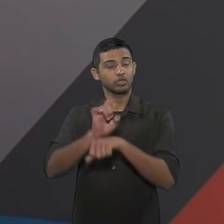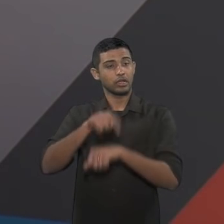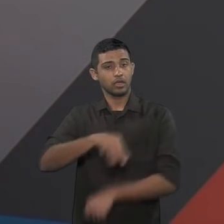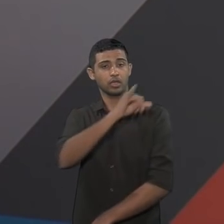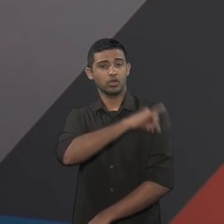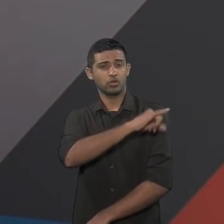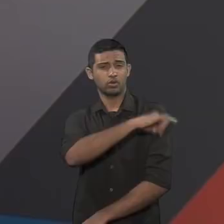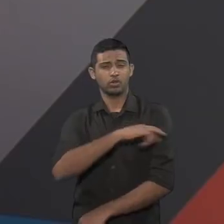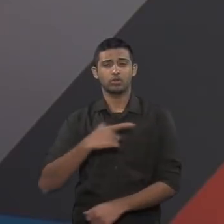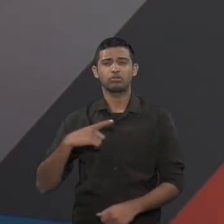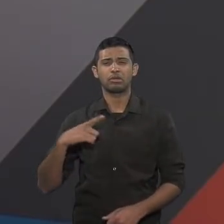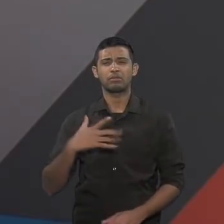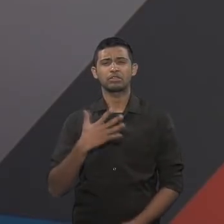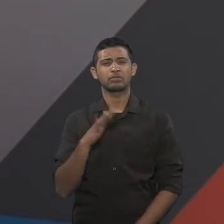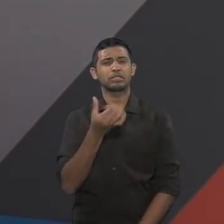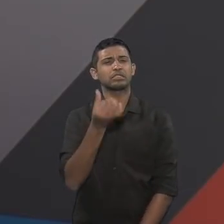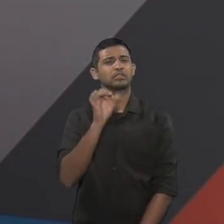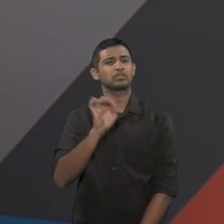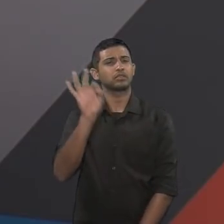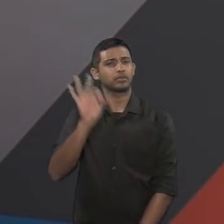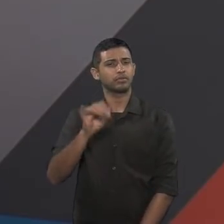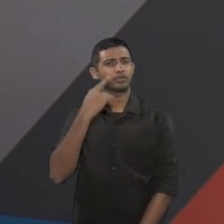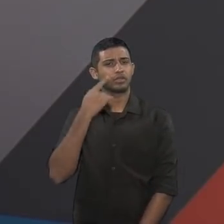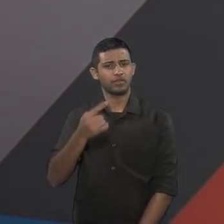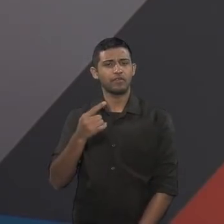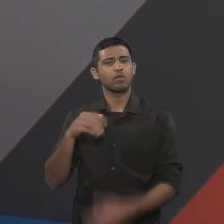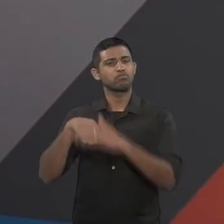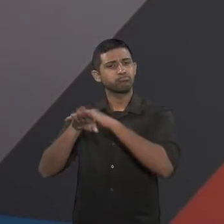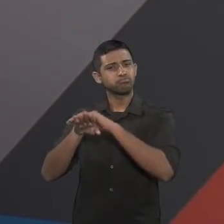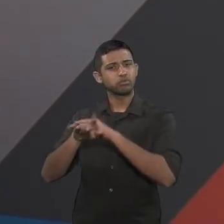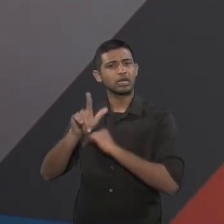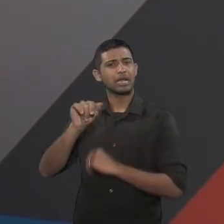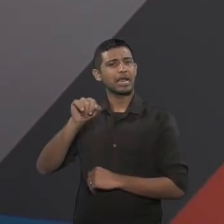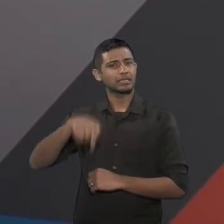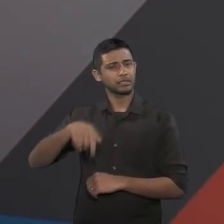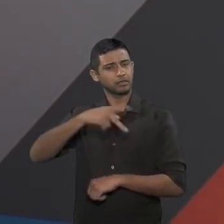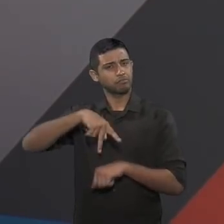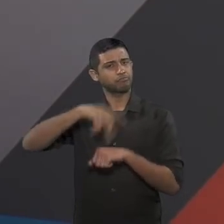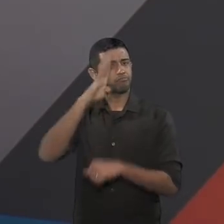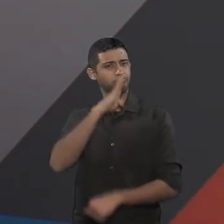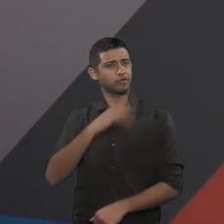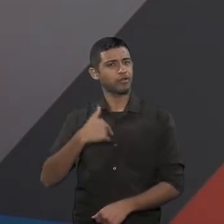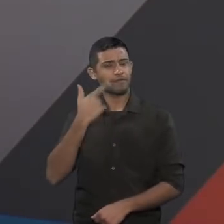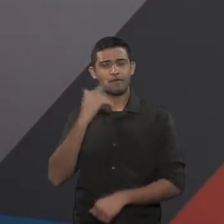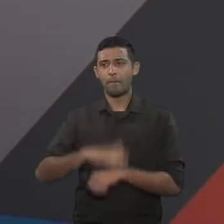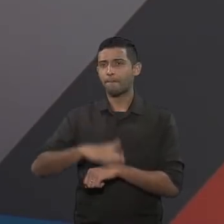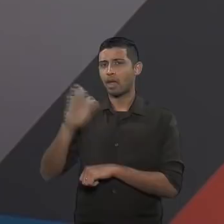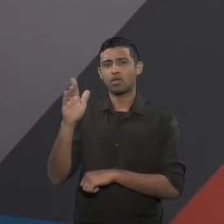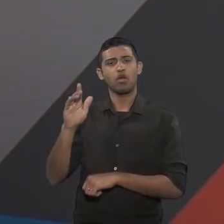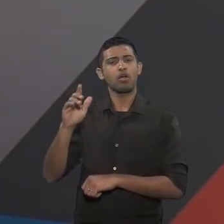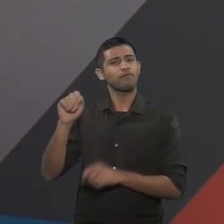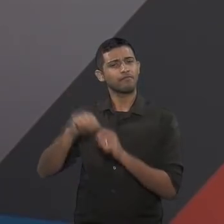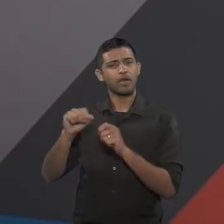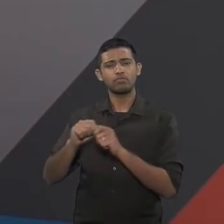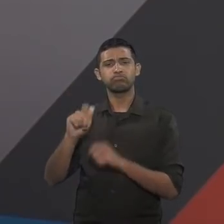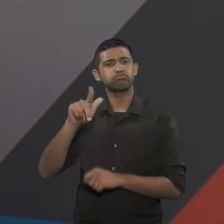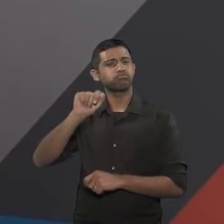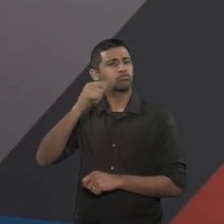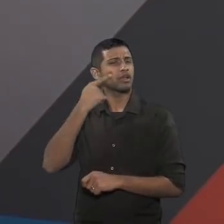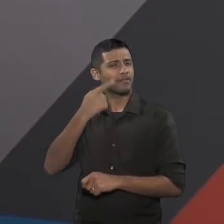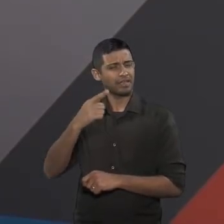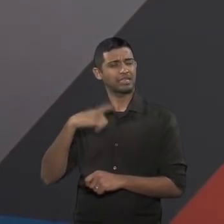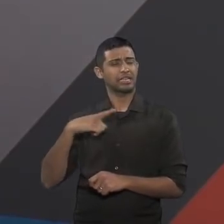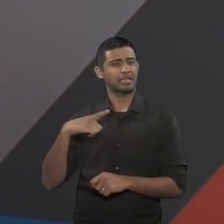estado do Rio concentra cerca de 60% das reservas de gás natural do país. O maior produtor do Brasil também tem uma